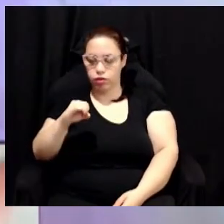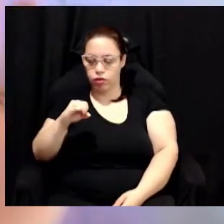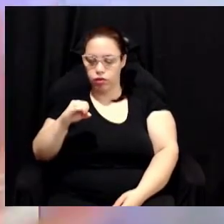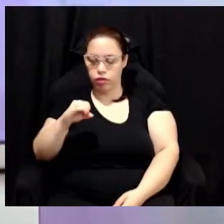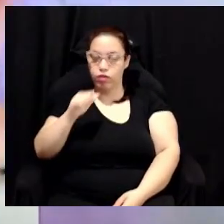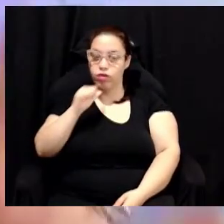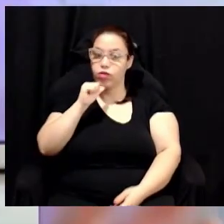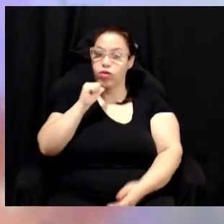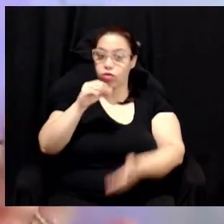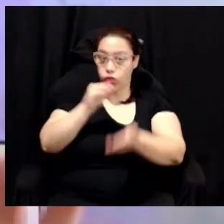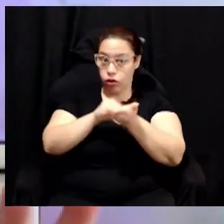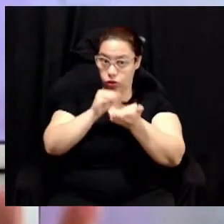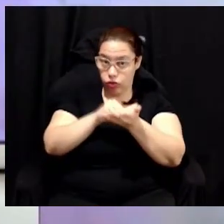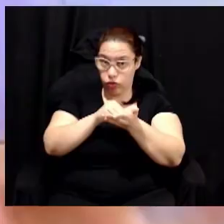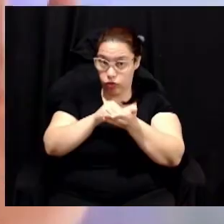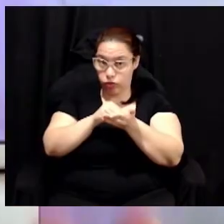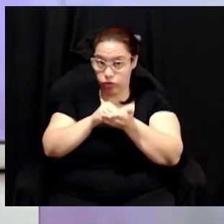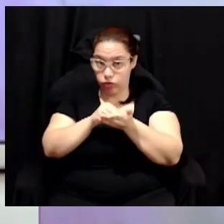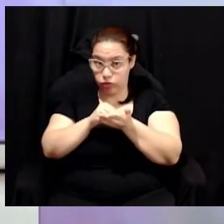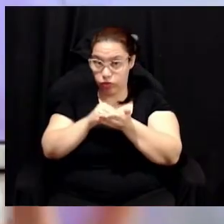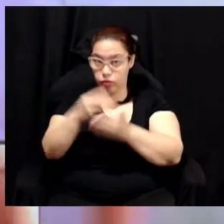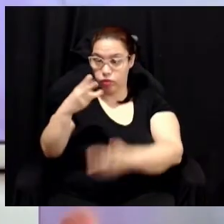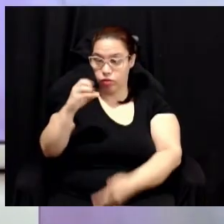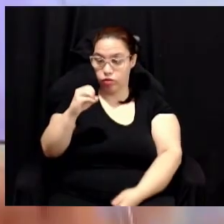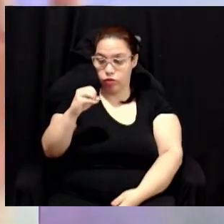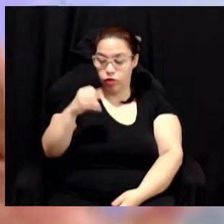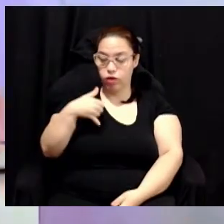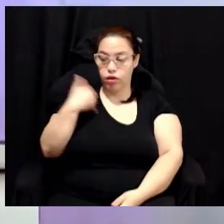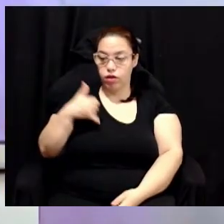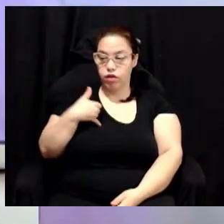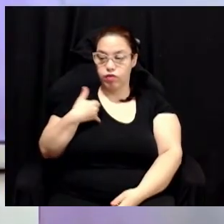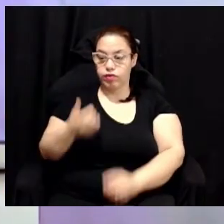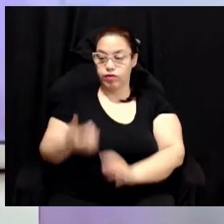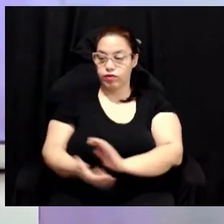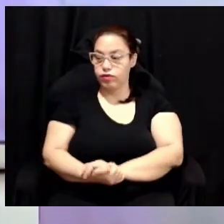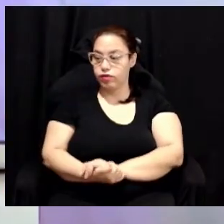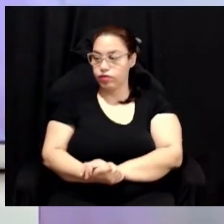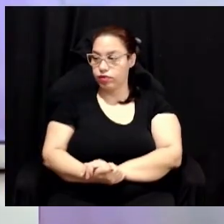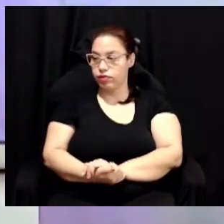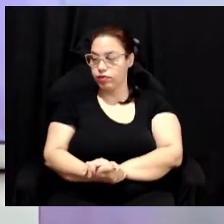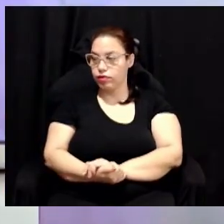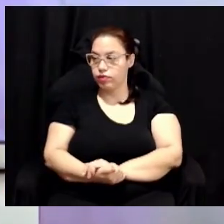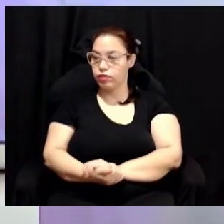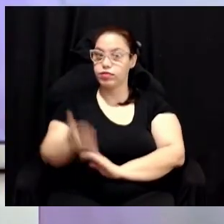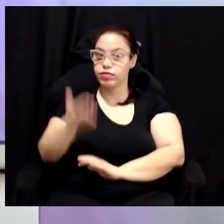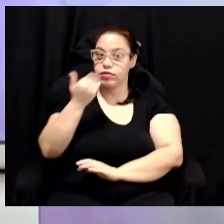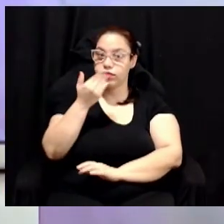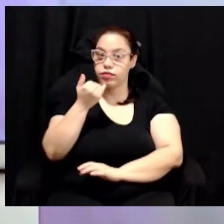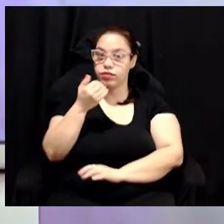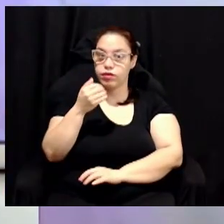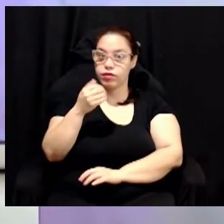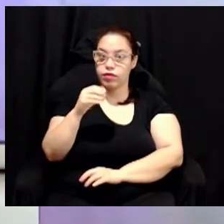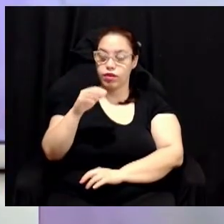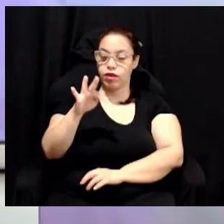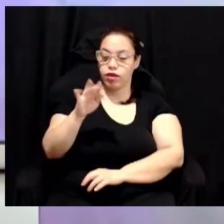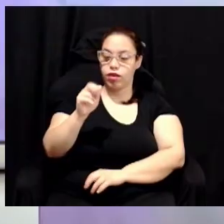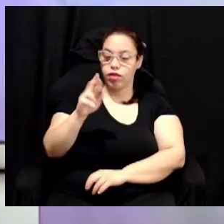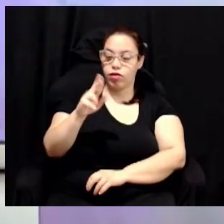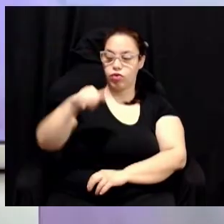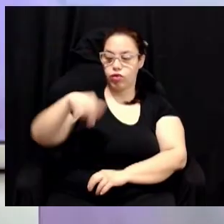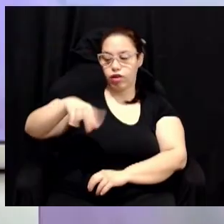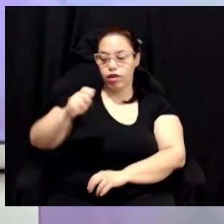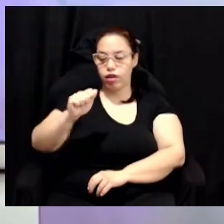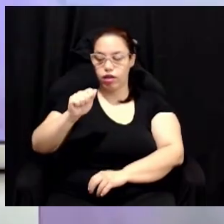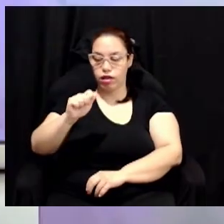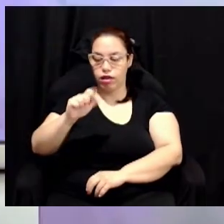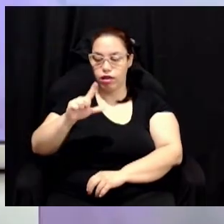seja, mulheres, todas as mulheres que estiverem acima dos 30 anos que eu vou falar é para você. Consuma farinha de linhaça. A